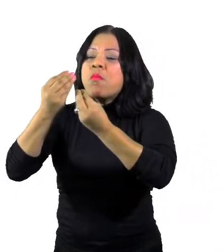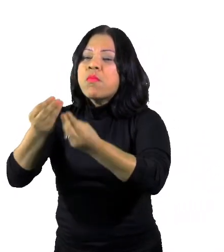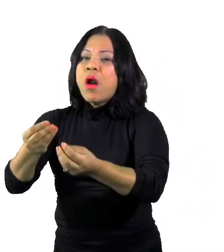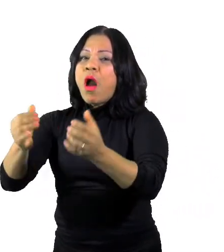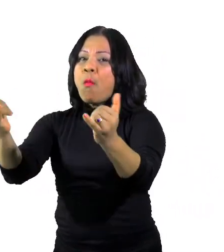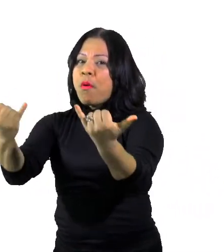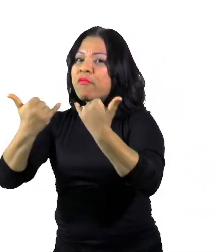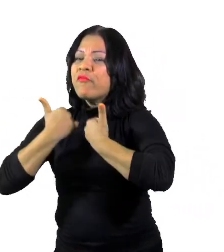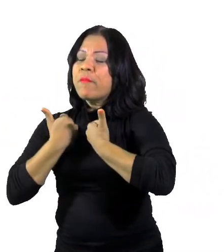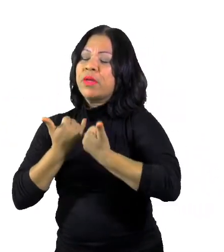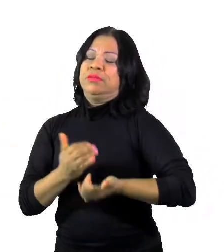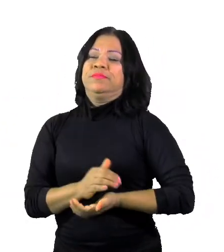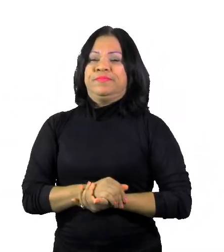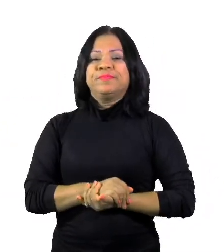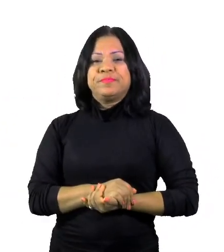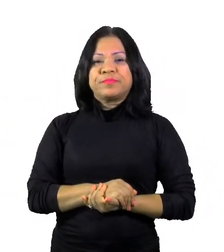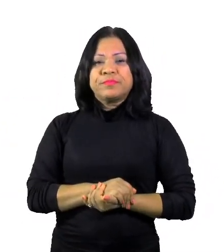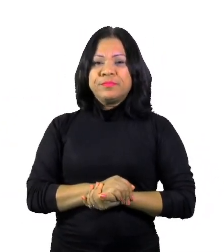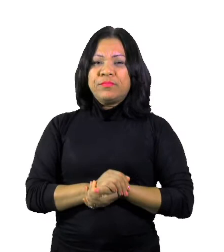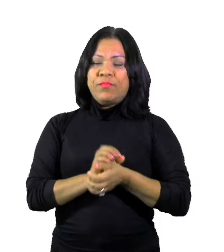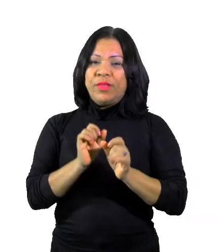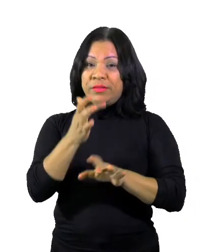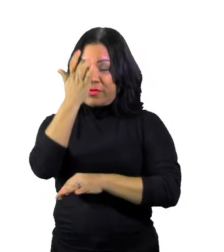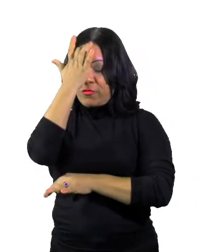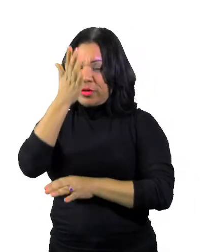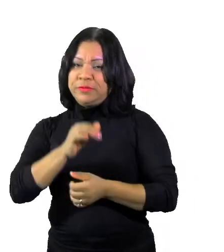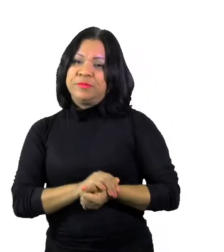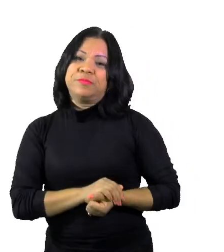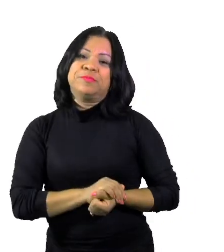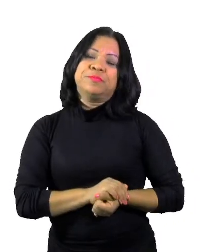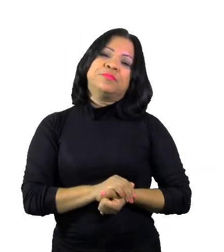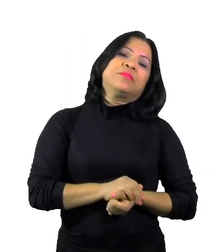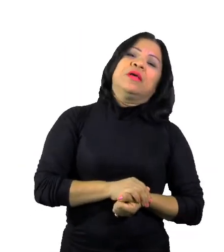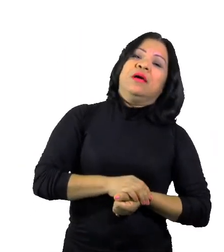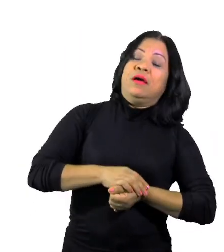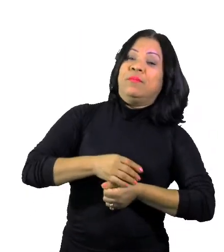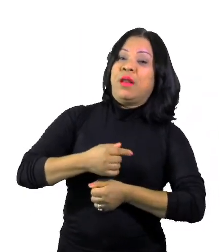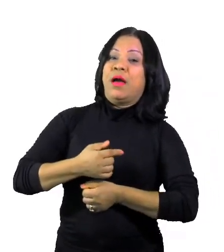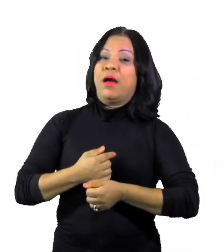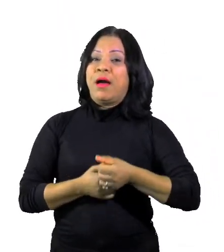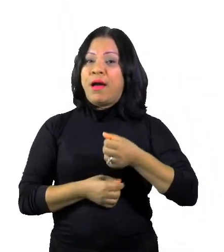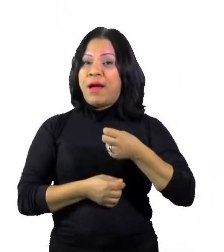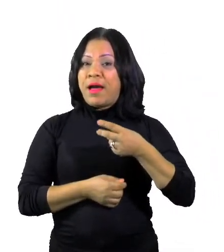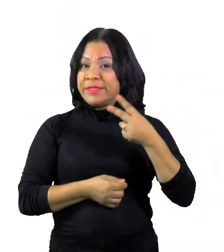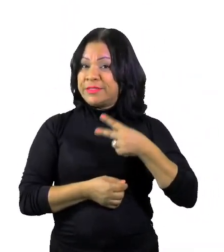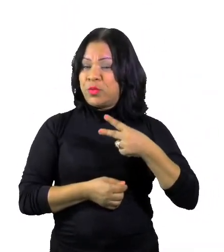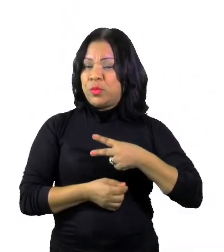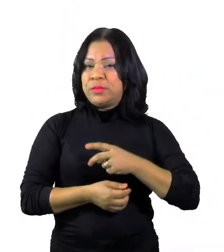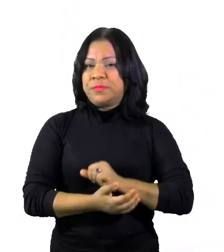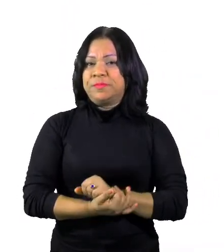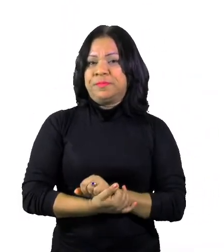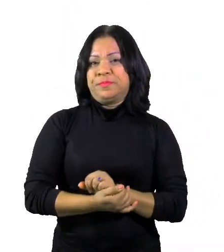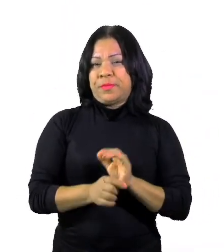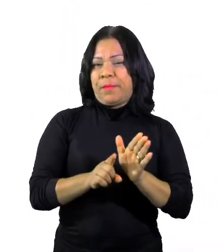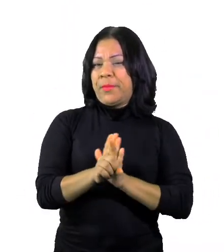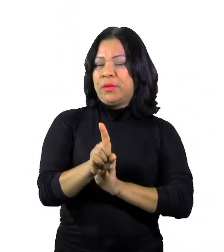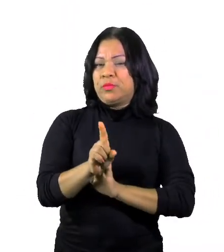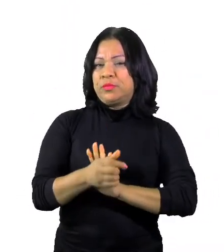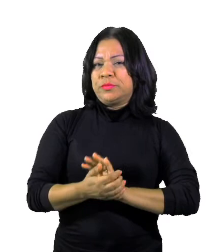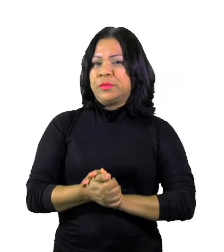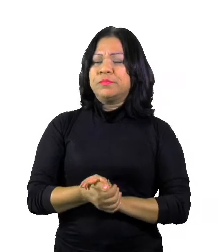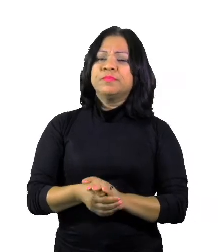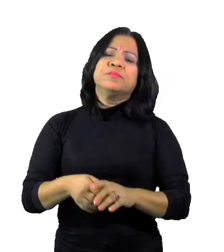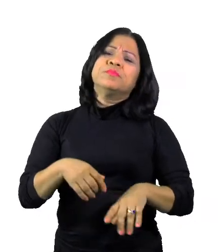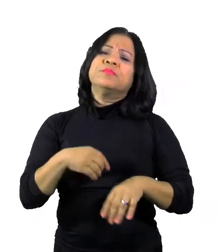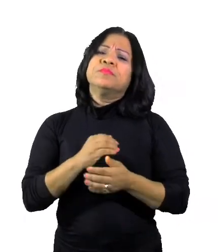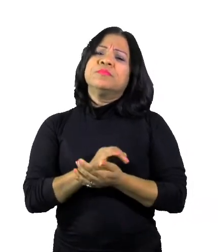fácil aí, ok? Vamos para a questão 2? Então vamos lá. A pergunta é o seguinte da 2. Por